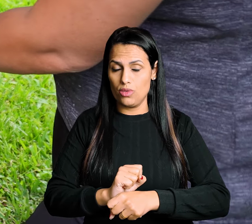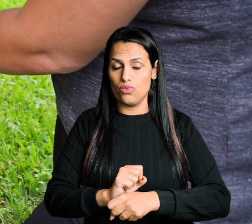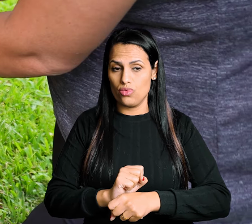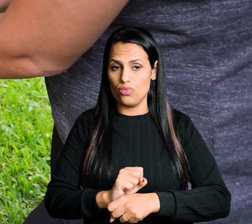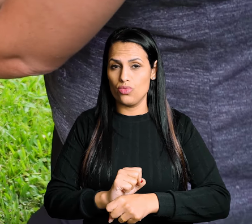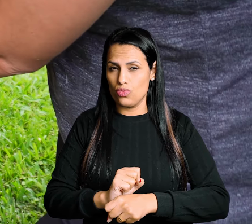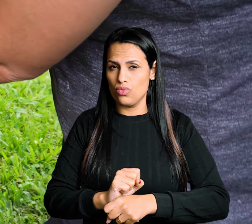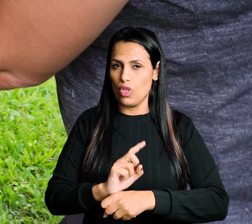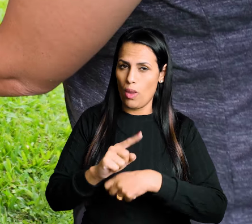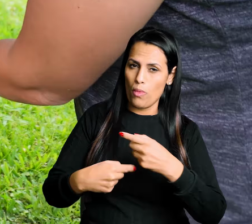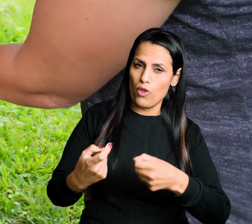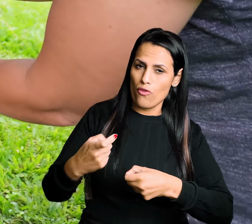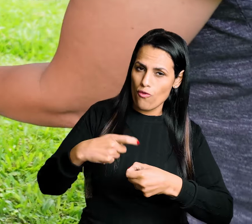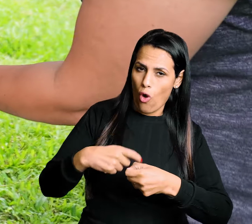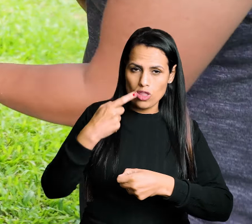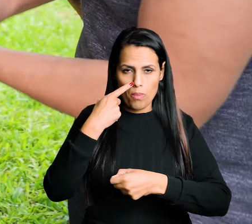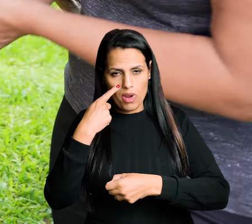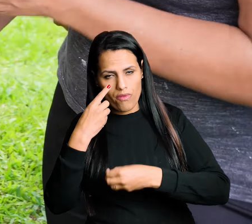Daqui um pouco eu venho aqui e ponho mais dele.